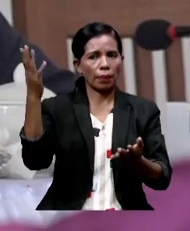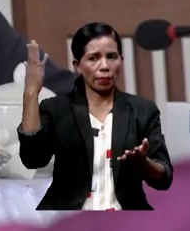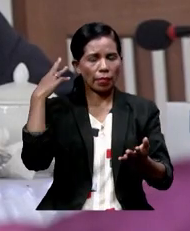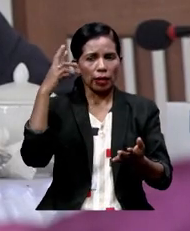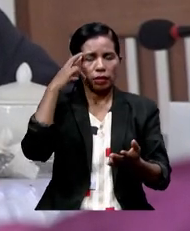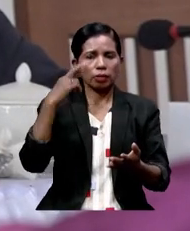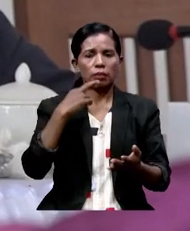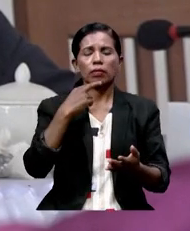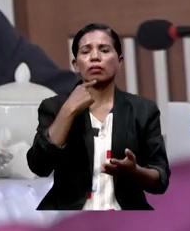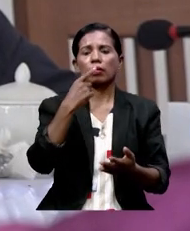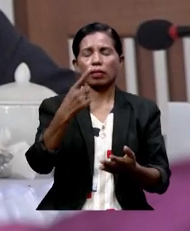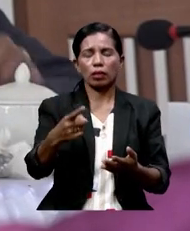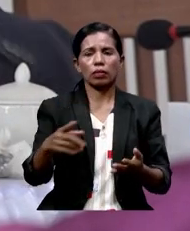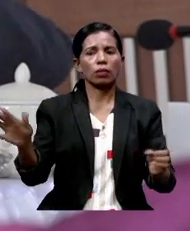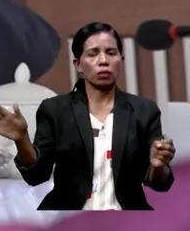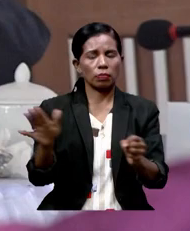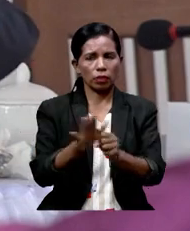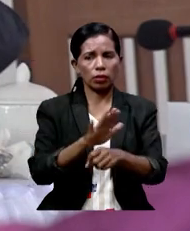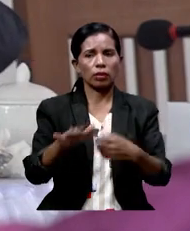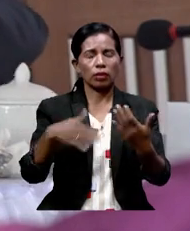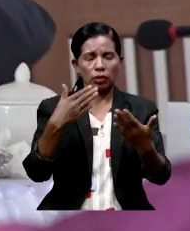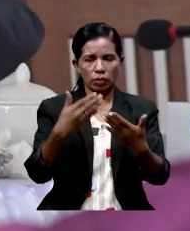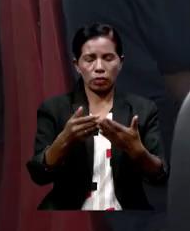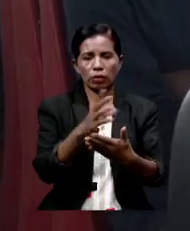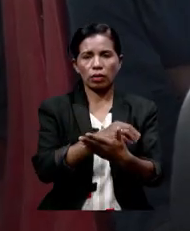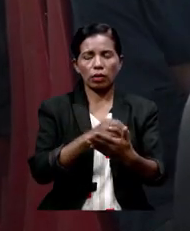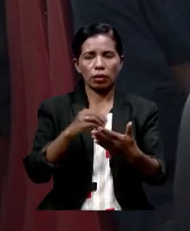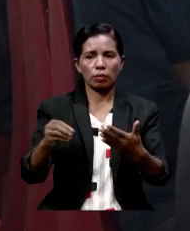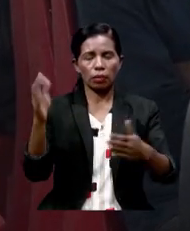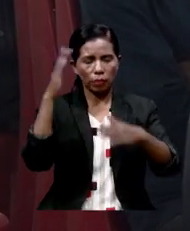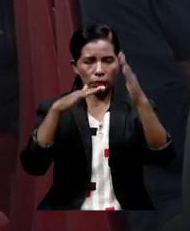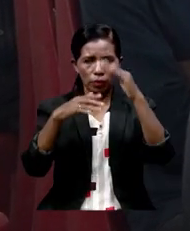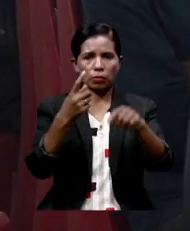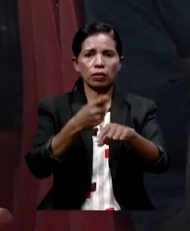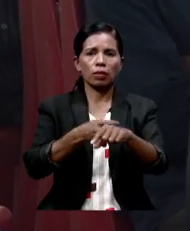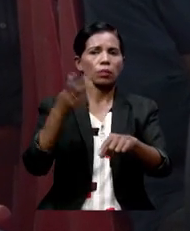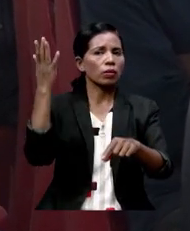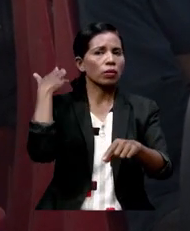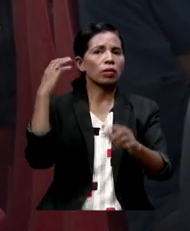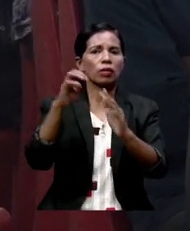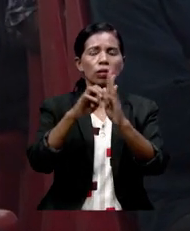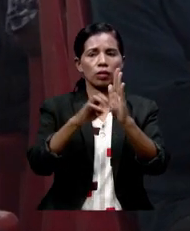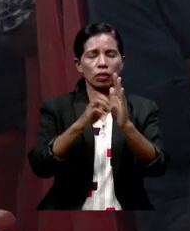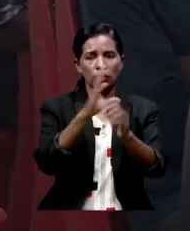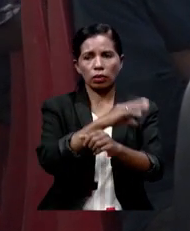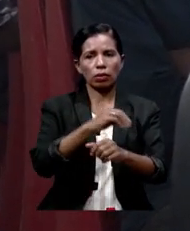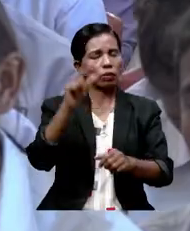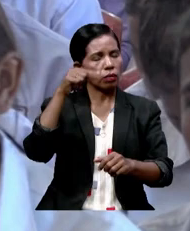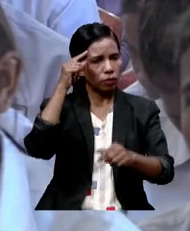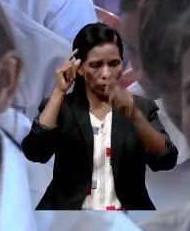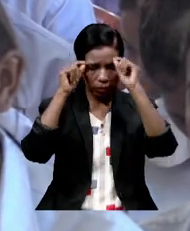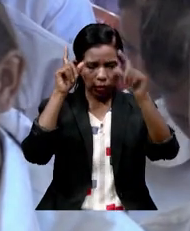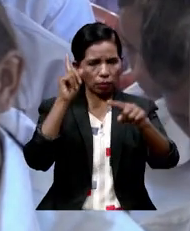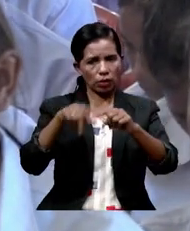Horta Teten, a completa total reconciliação do conflito passado, Estado no governo Timor-Leste, Labele